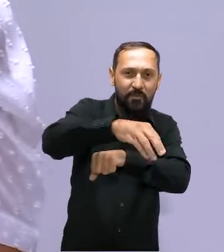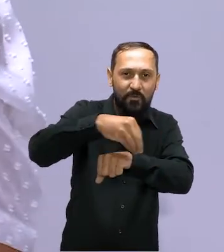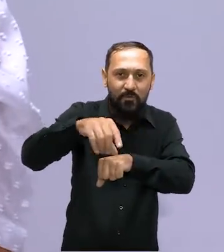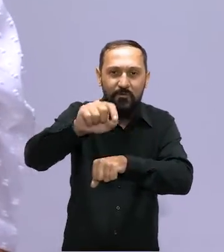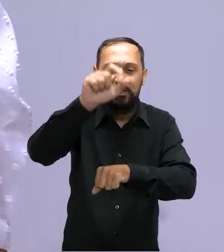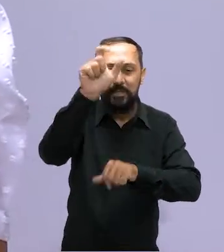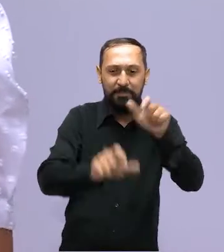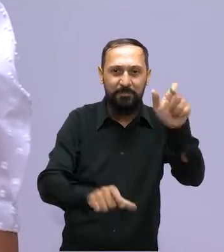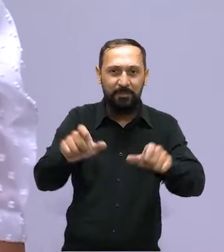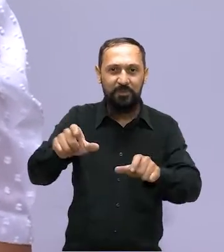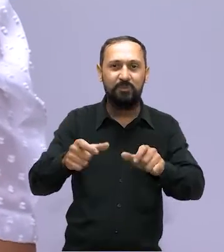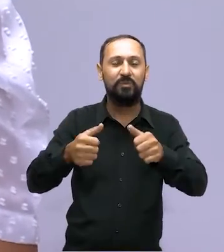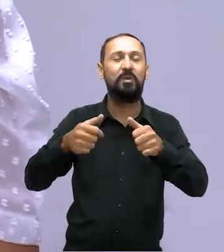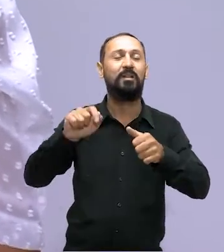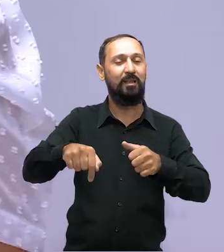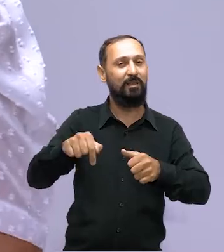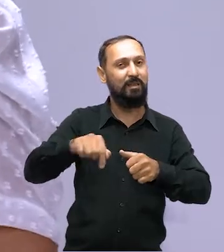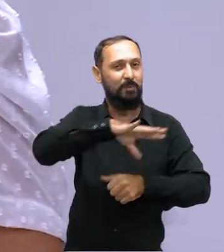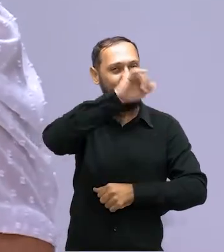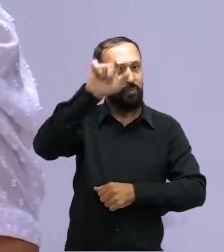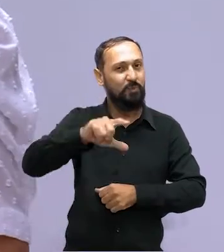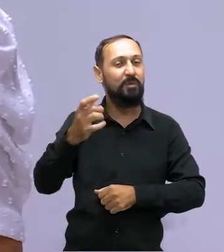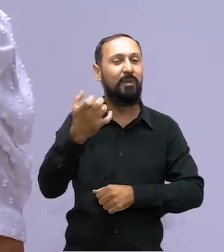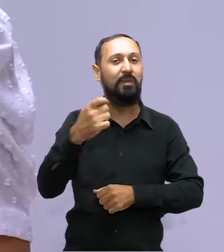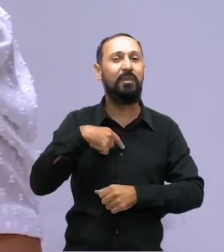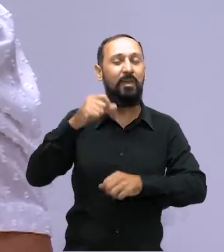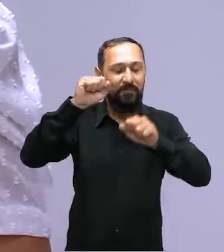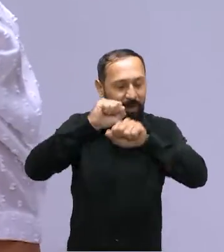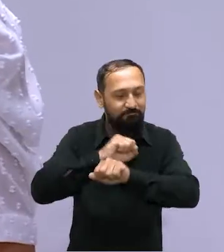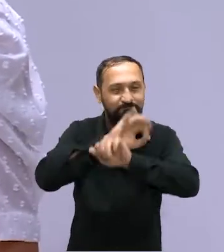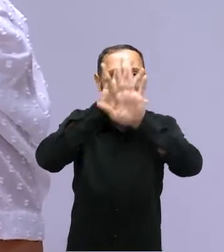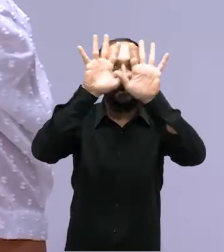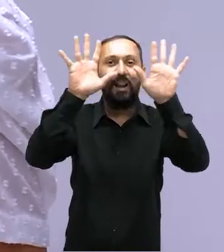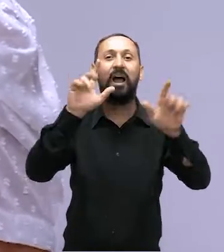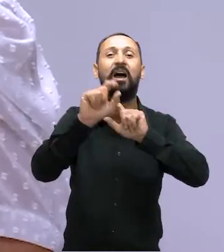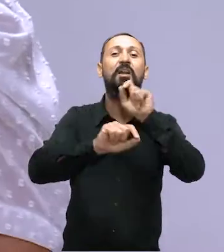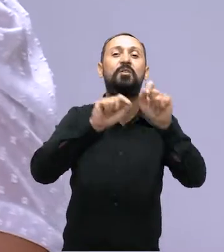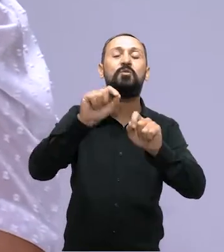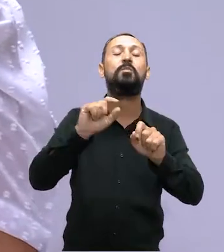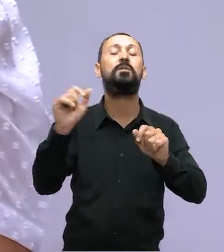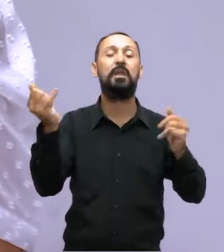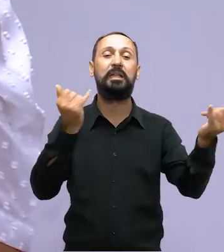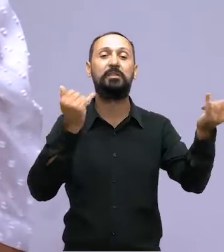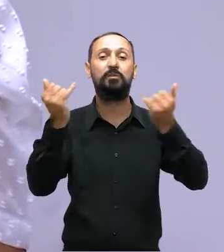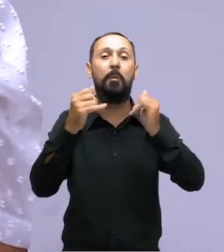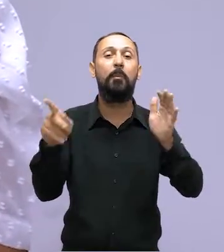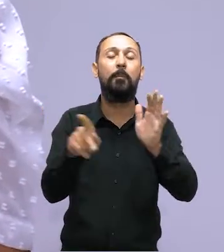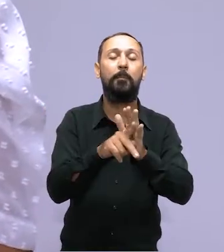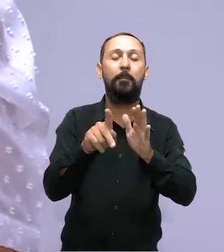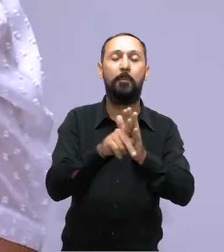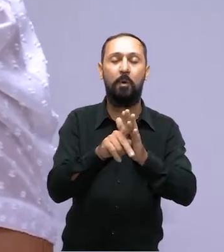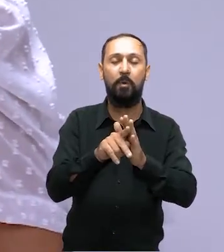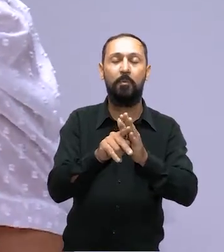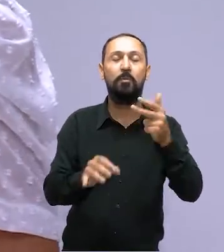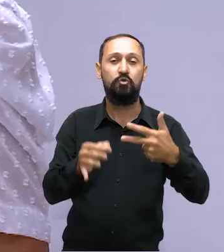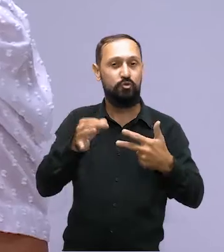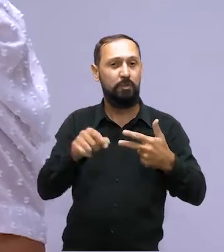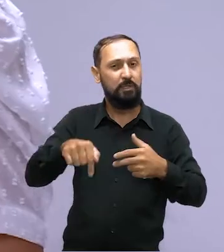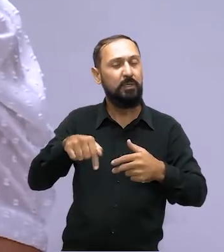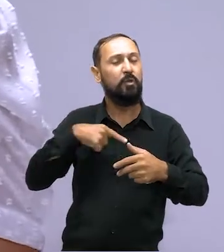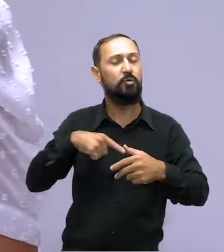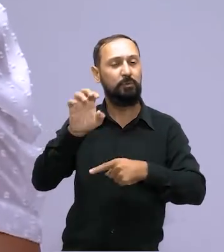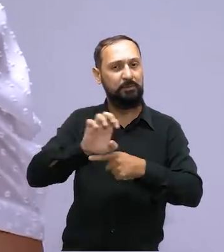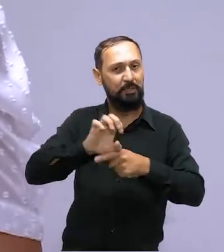você, cidadão sumatogrossense, que deseja se manter bem informado sobre as atualizações jurídicas do nosso